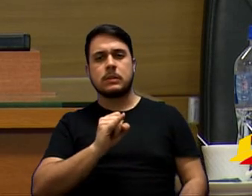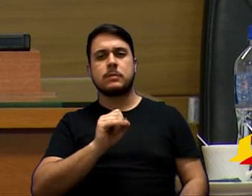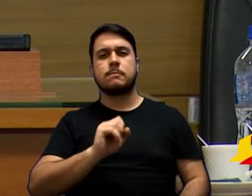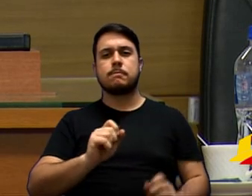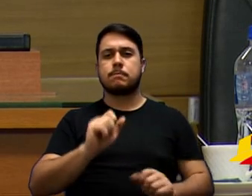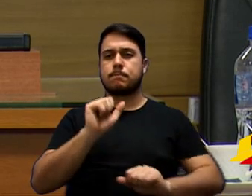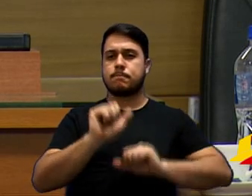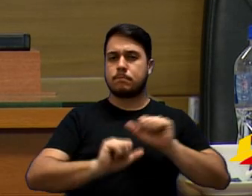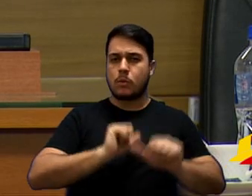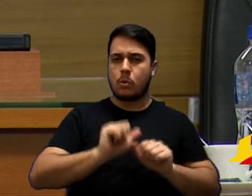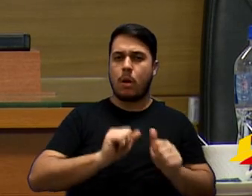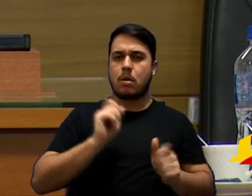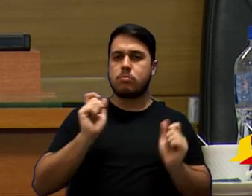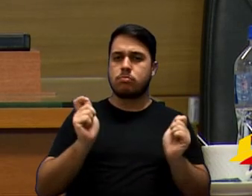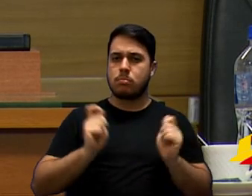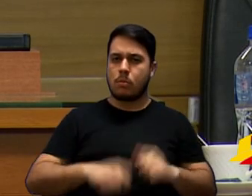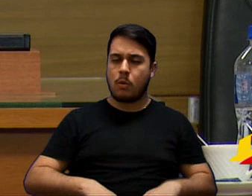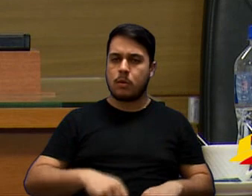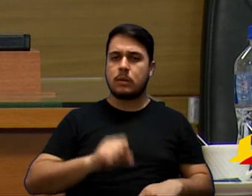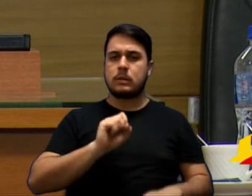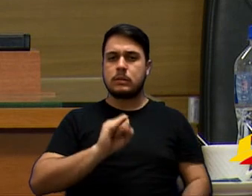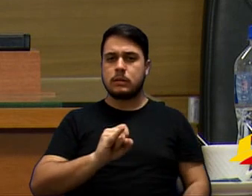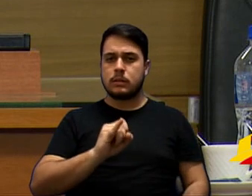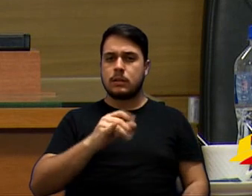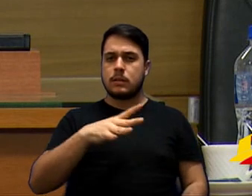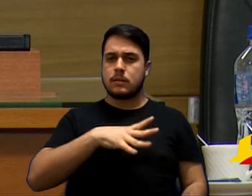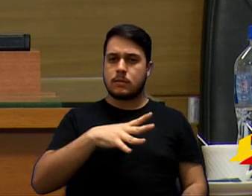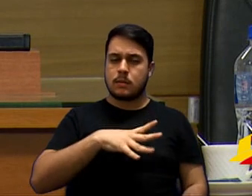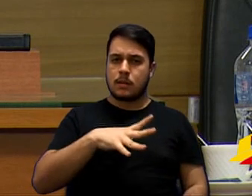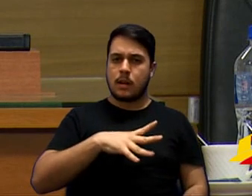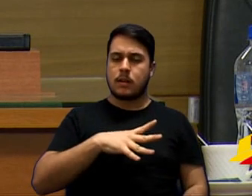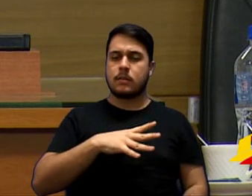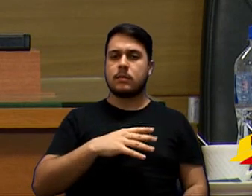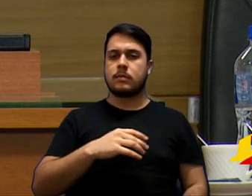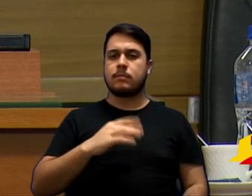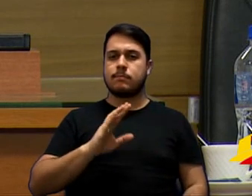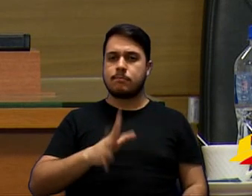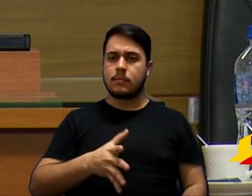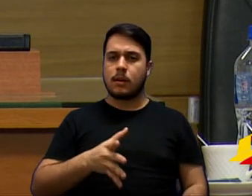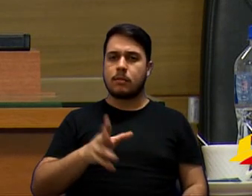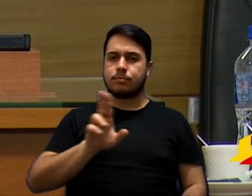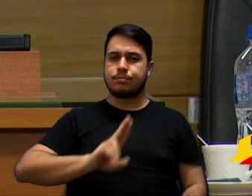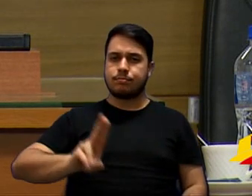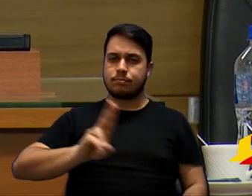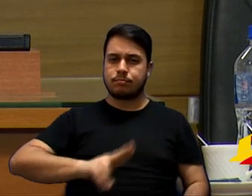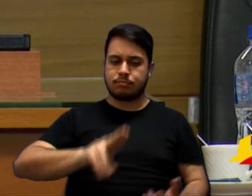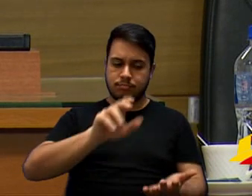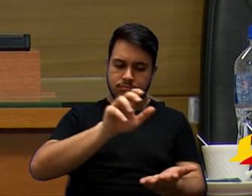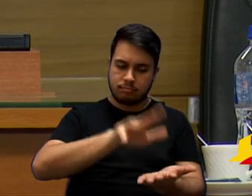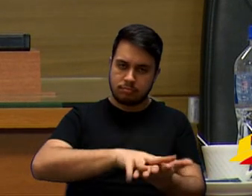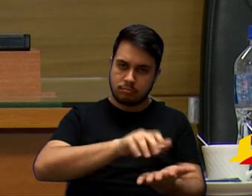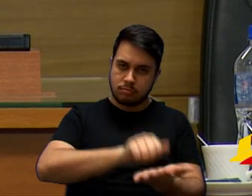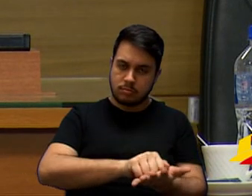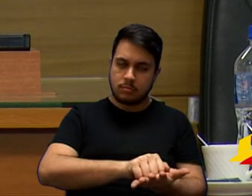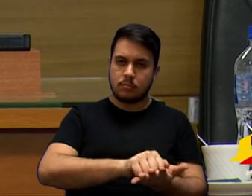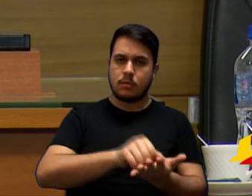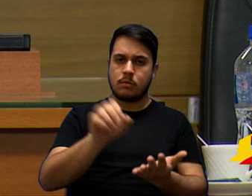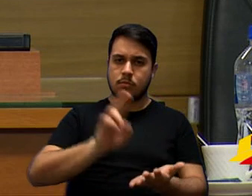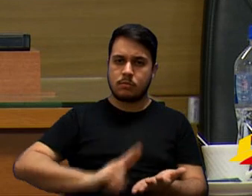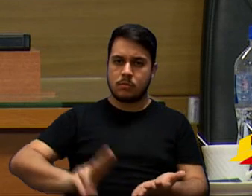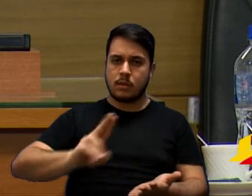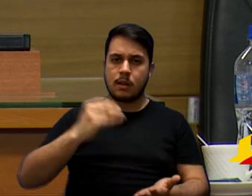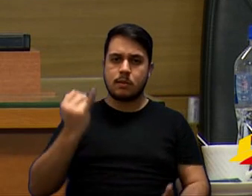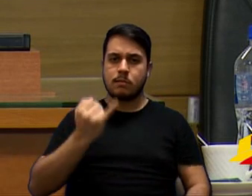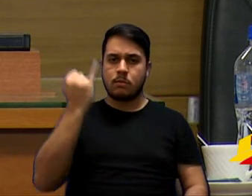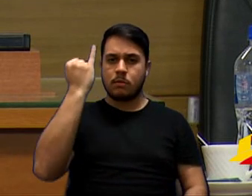antes se é o seu município tem feito essas aplicações né é das multas que é importante para criar esse